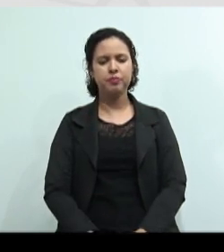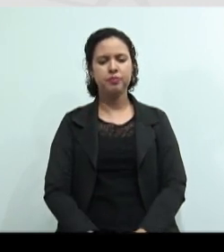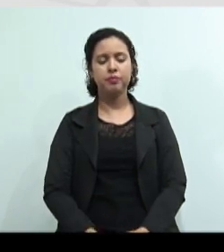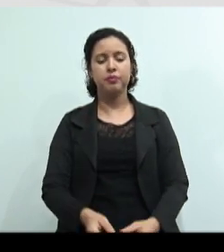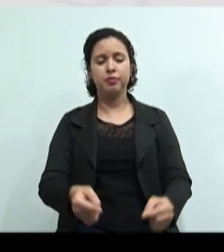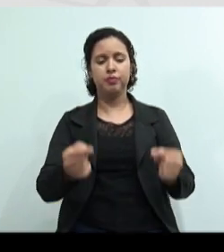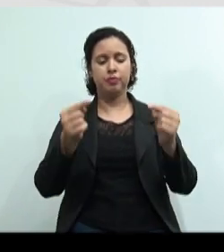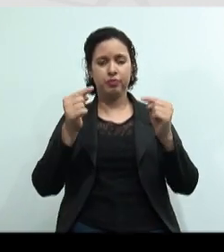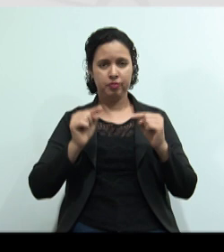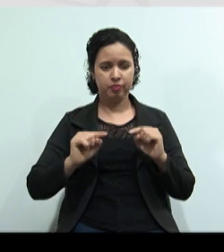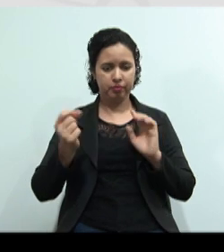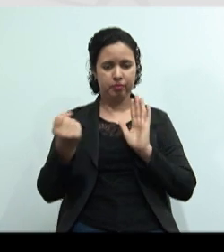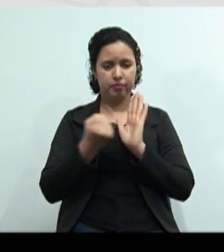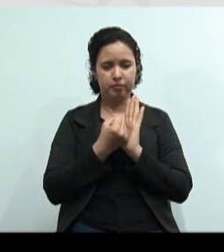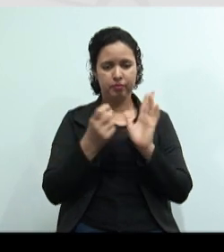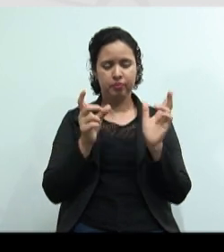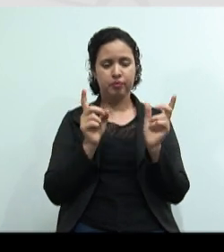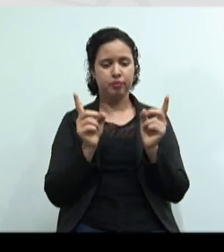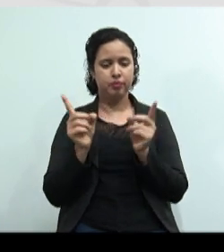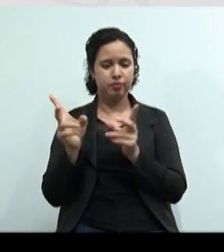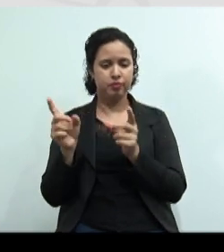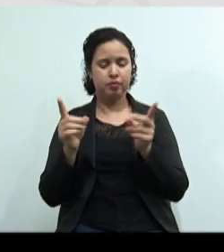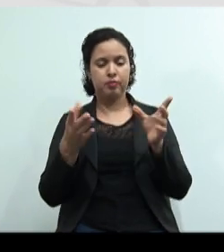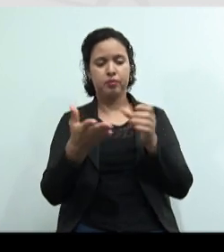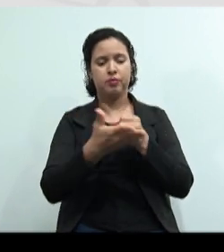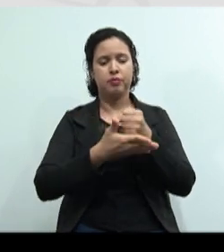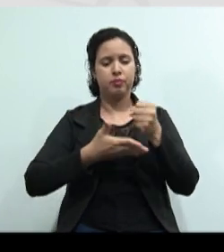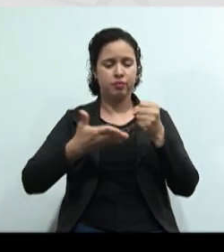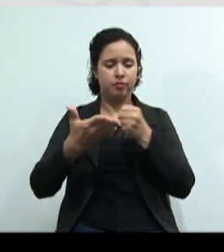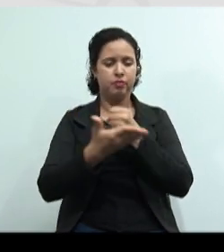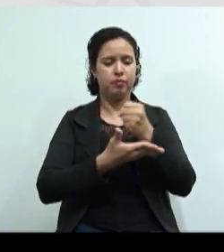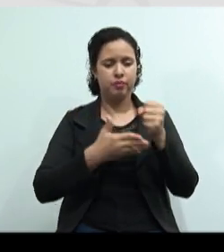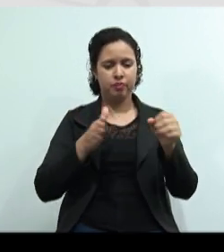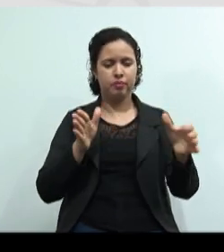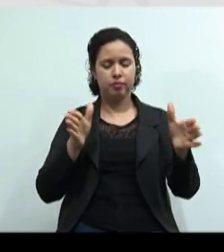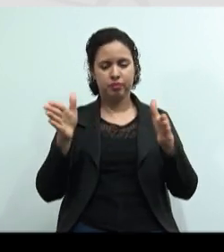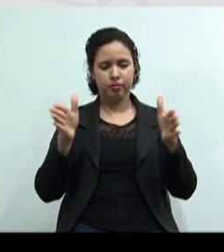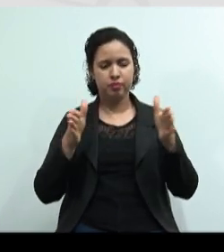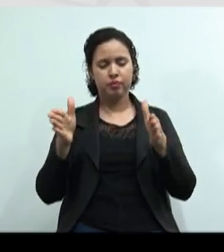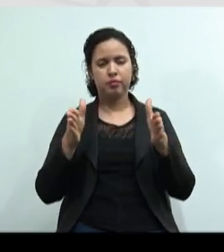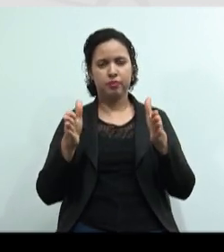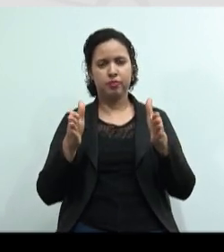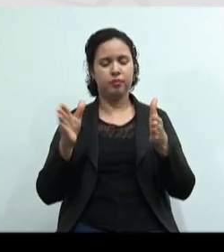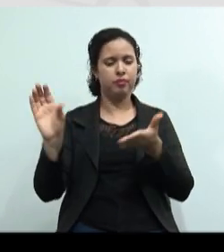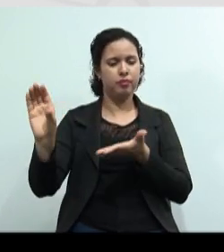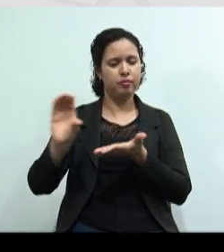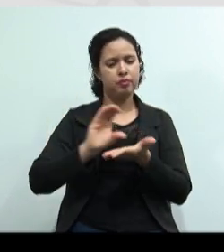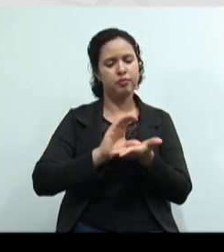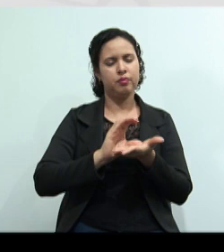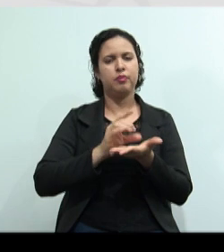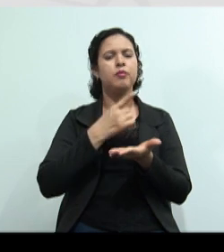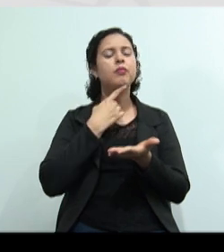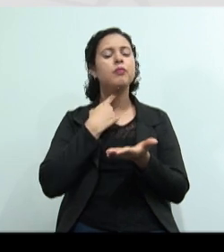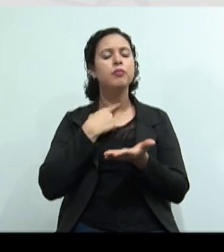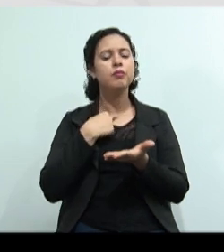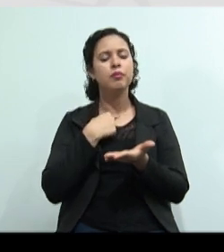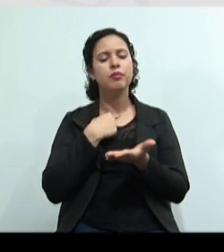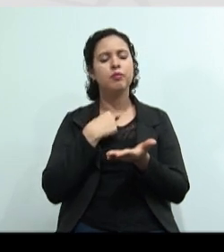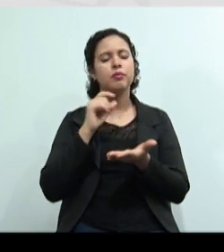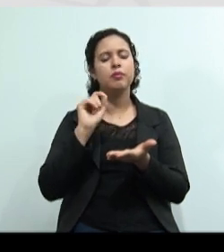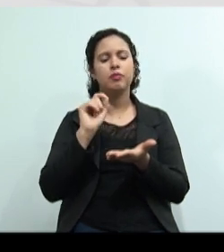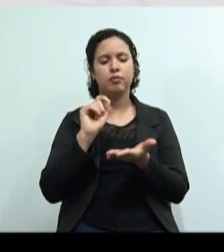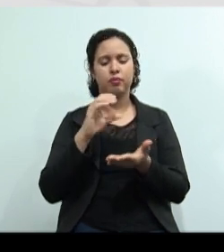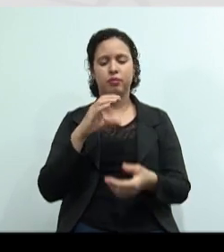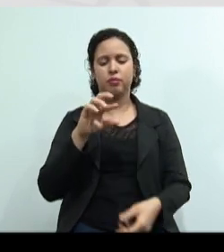formação de preço de venda com base na margem de ganho desejado sobre a receita. Então, eu tenho aqui a fórmula